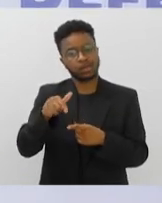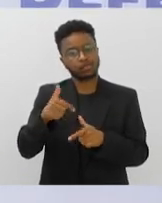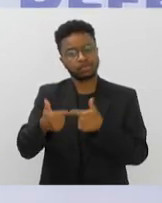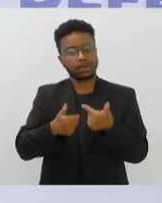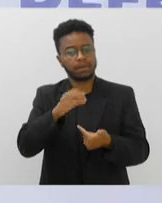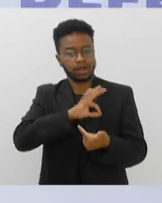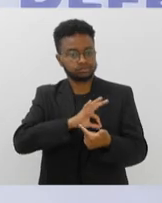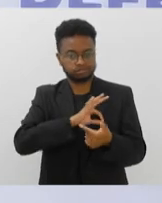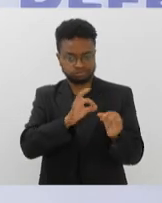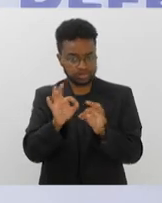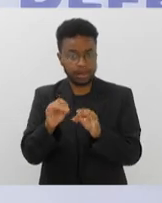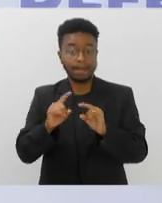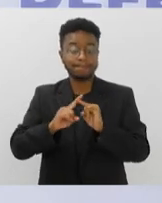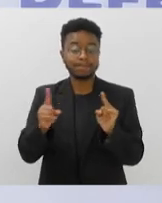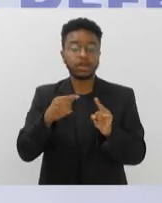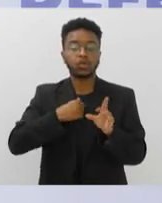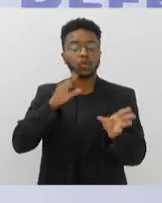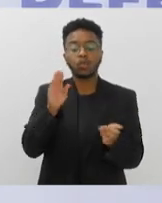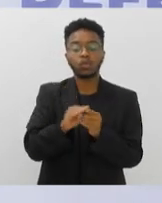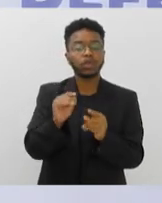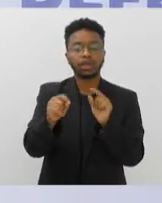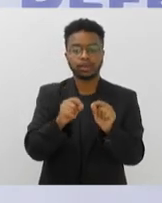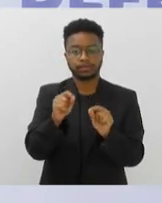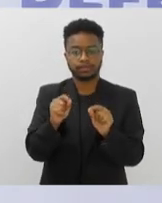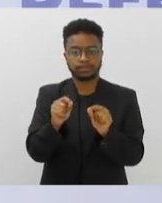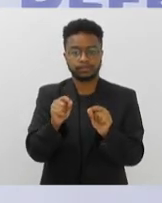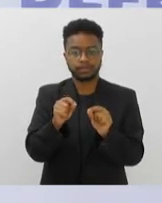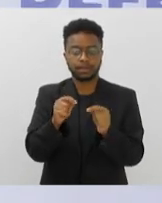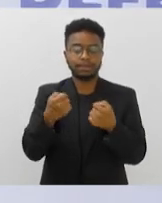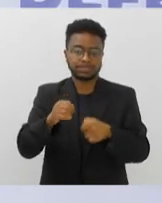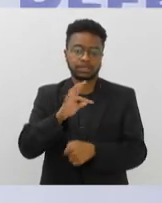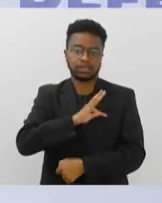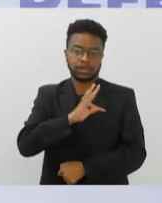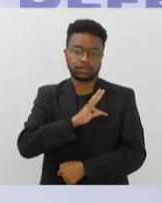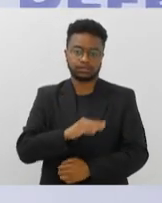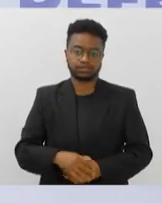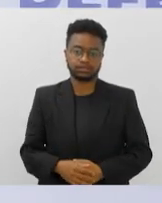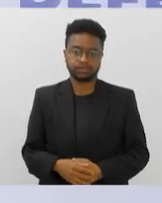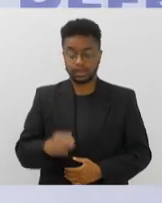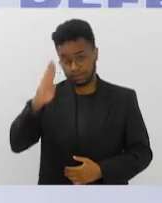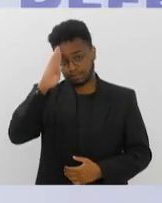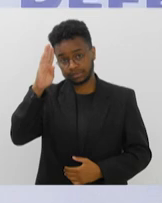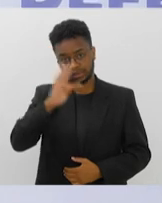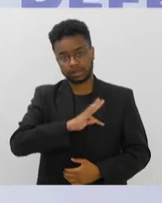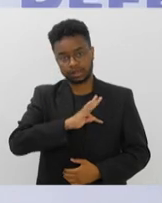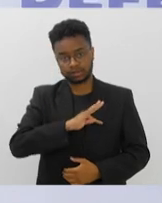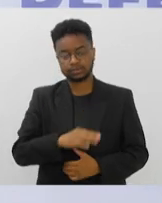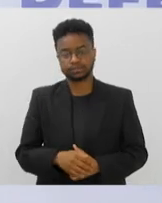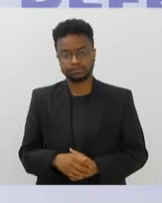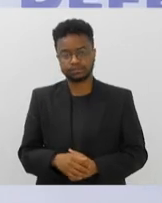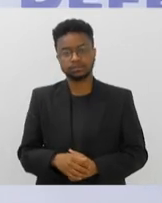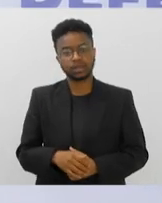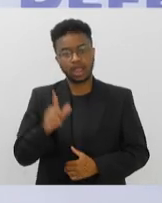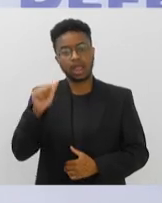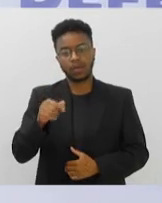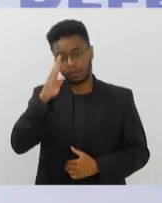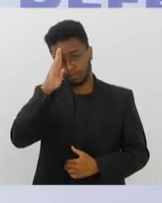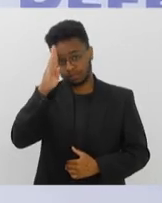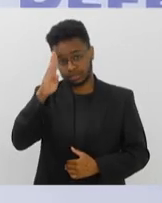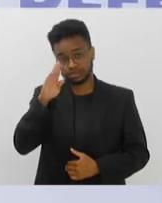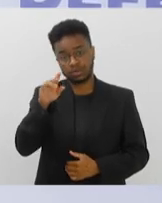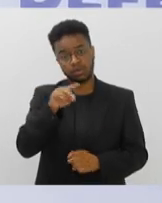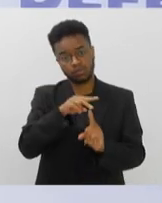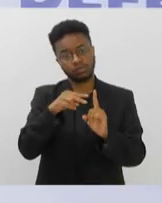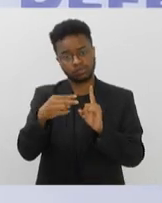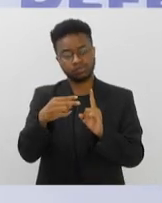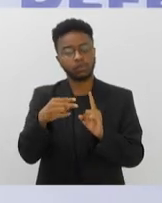concluindo a minha fala que que eu pontuo aqui técnica sobretudo técnica Esse é o ponto de partida e esse vai ser o